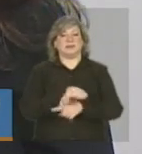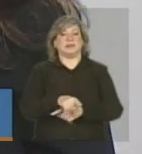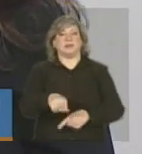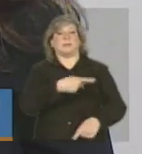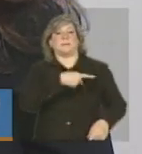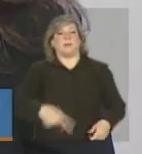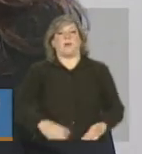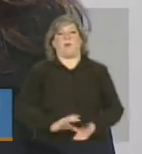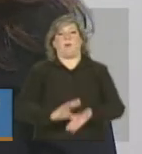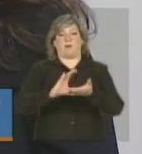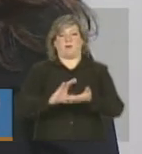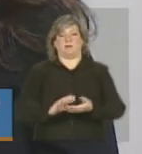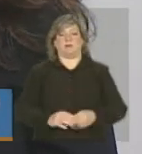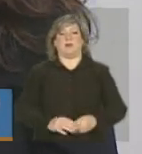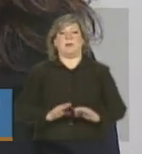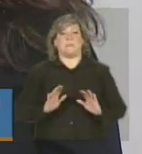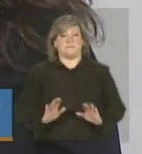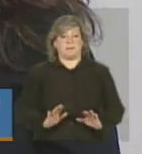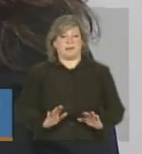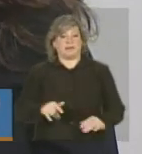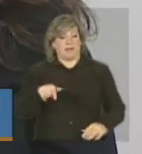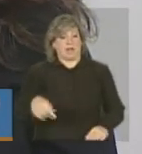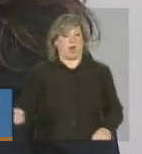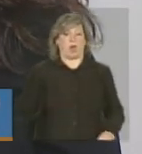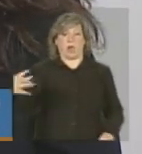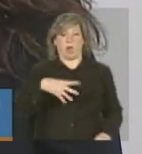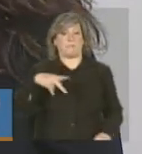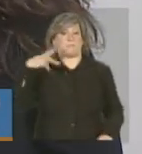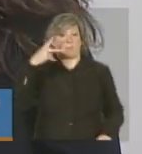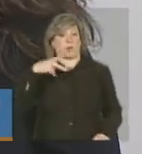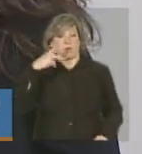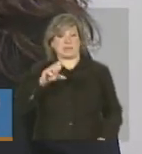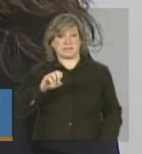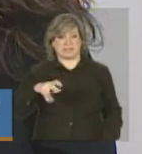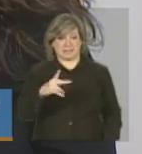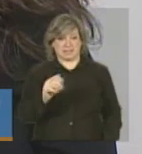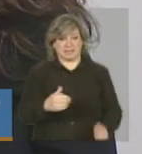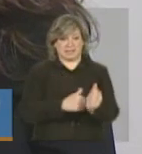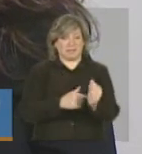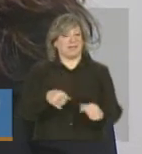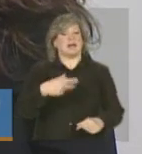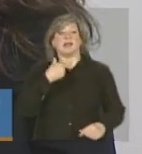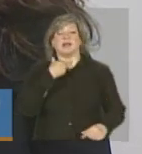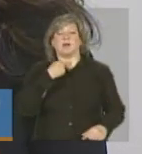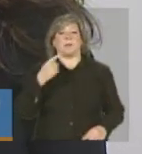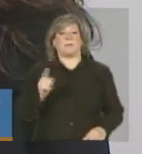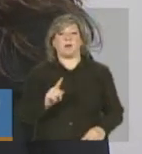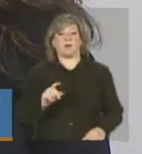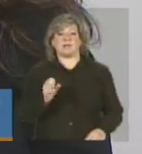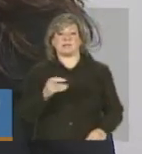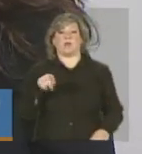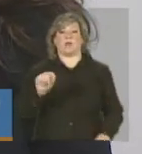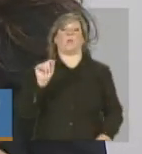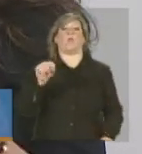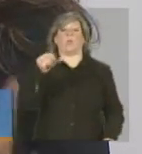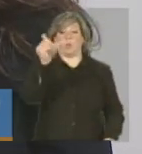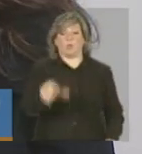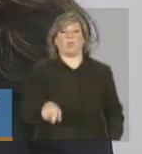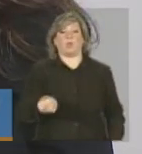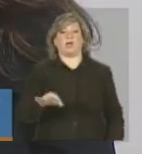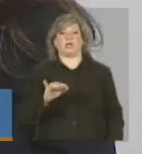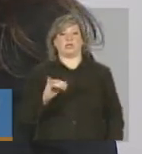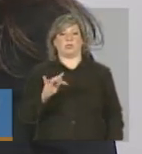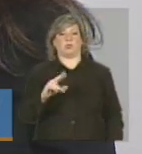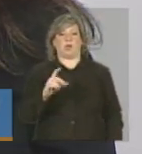presidente do conselho. Mas nessa nova política de senha, então ele não pode ser o titular